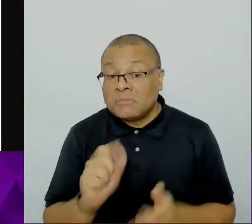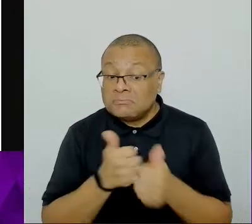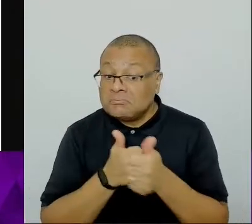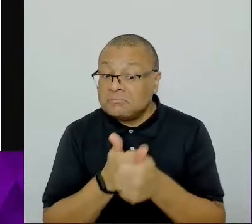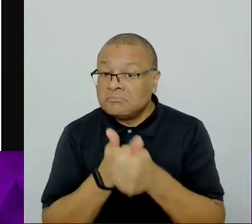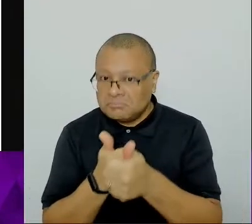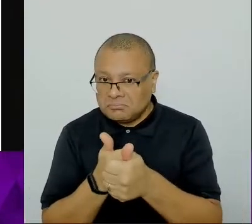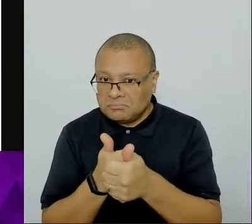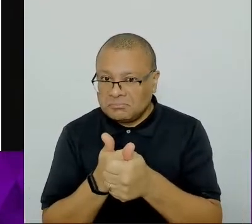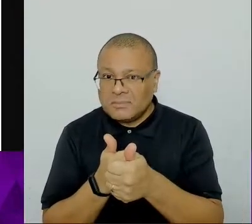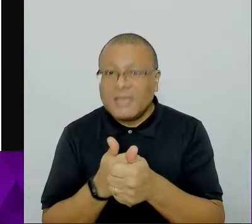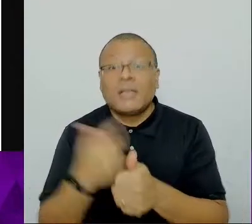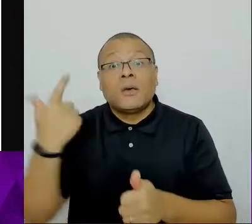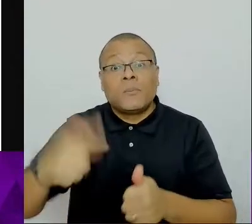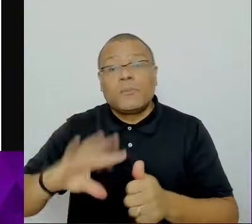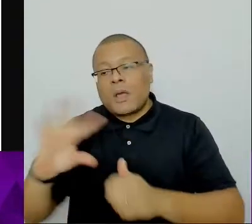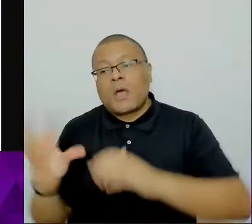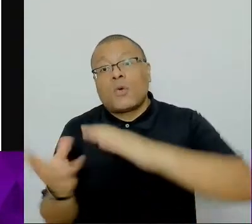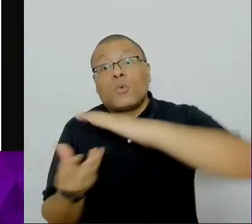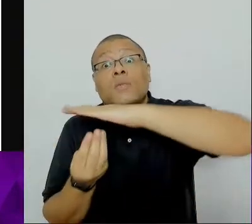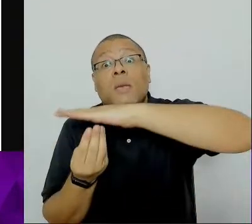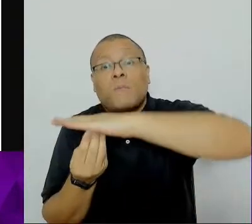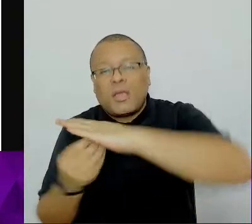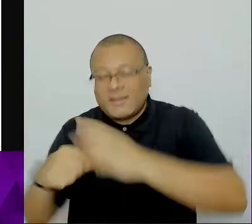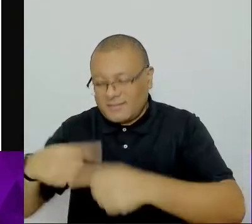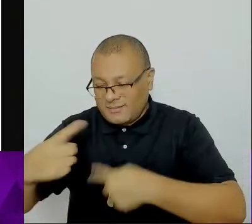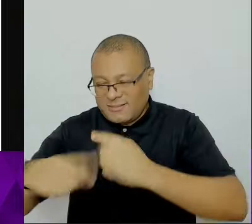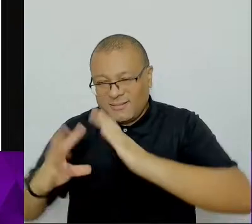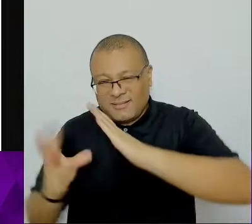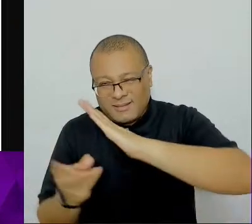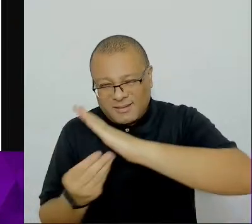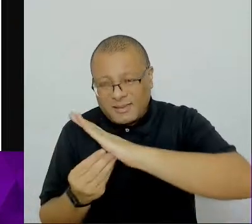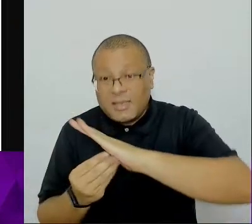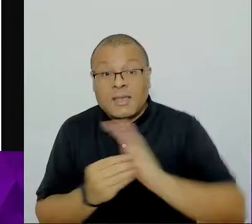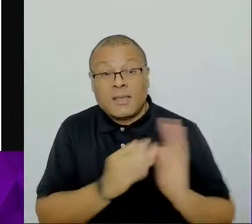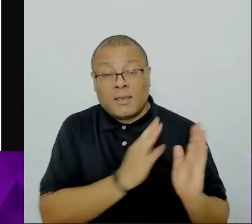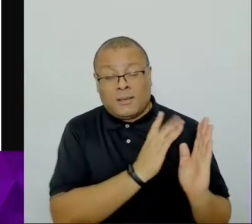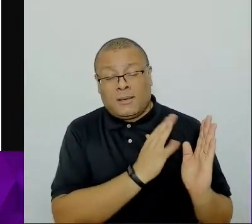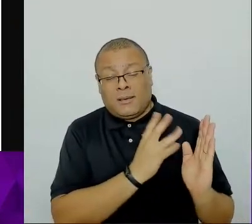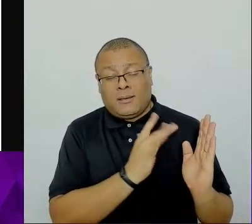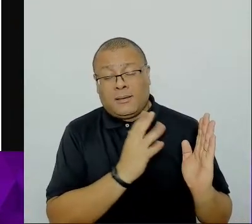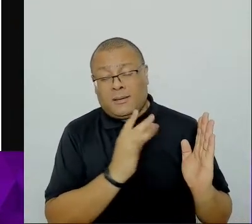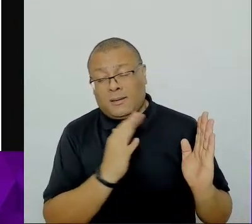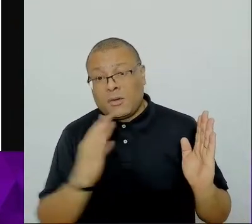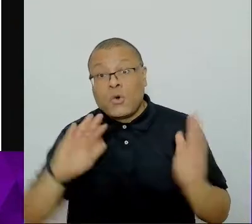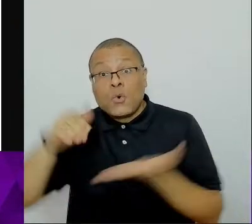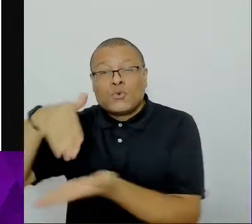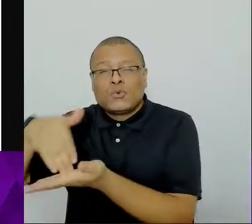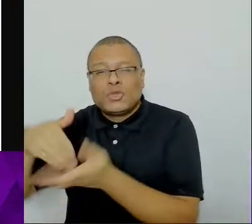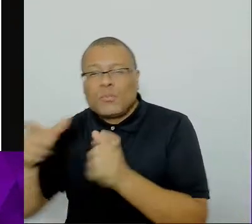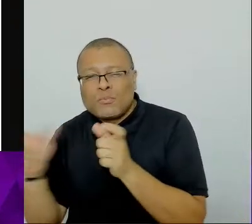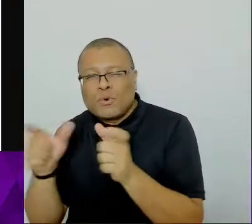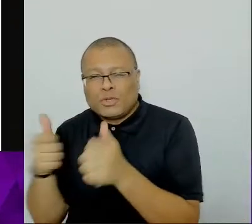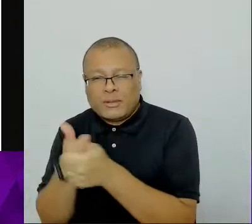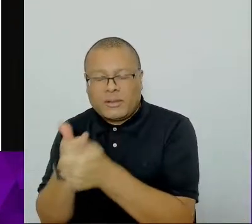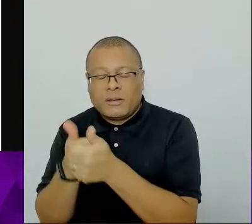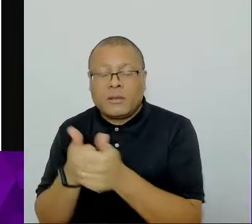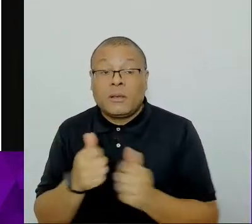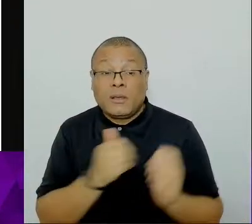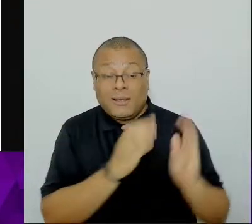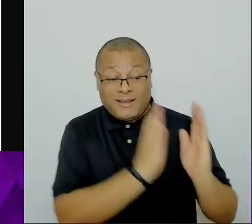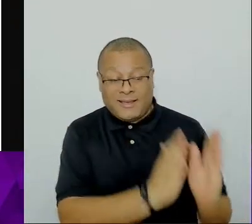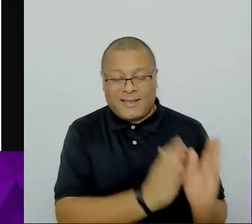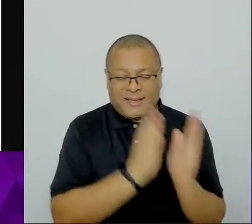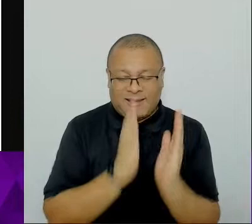o deploy, como eu falei, a parte de monitoramento, todo esse pipeline é bastante complexo,